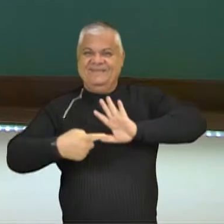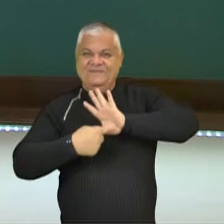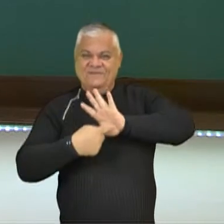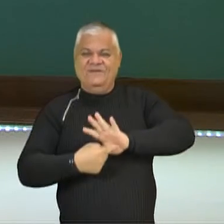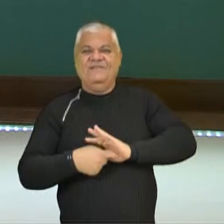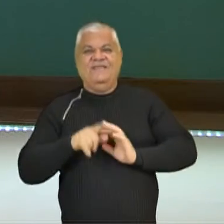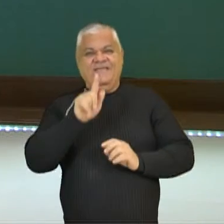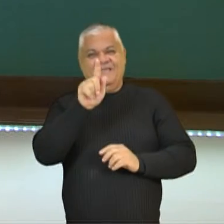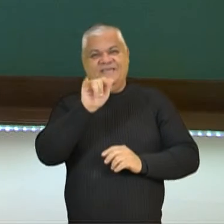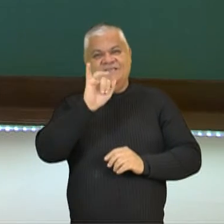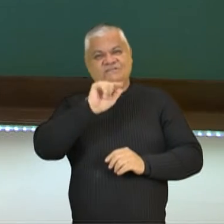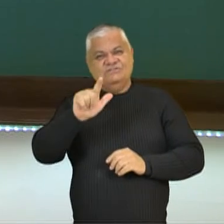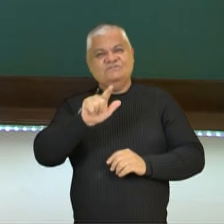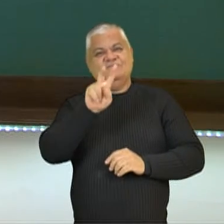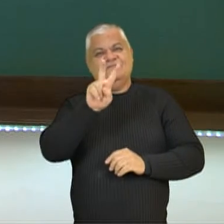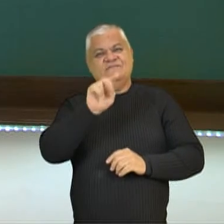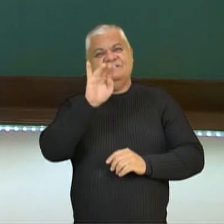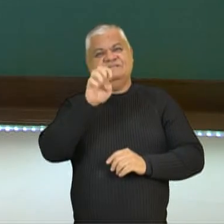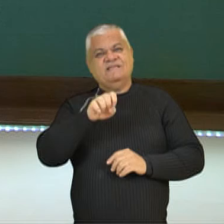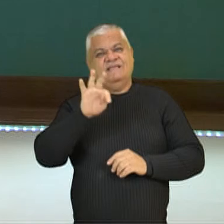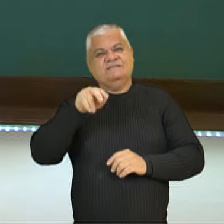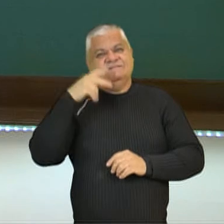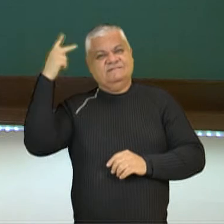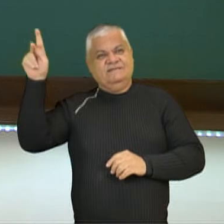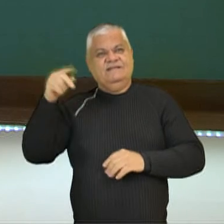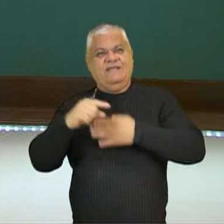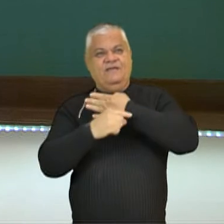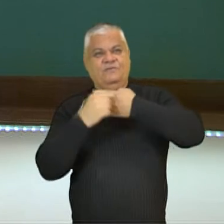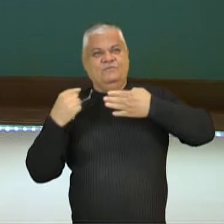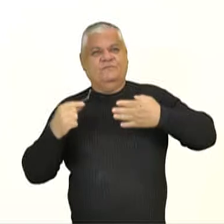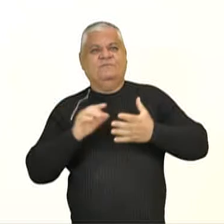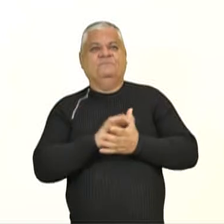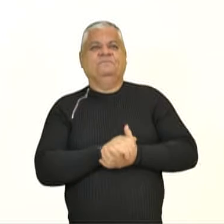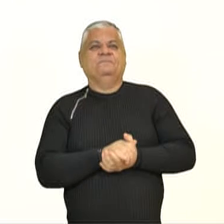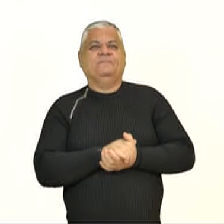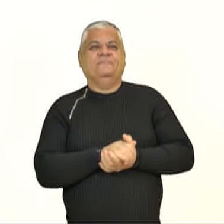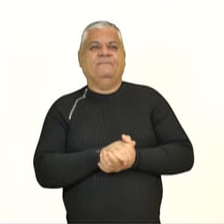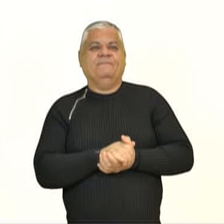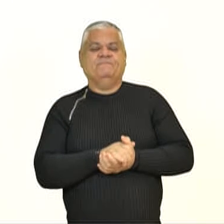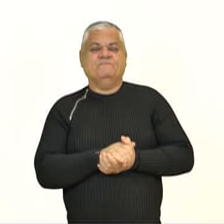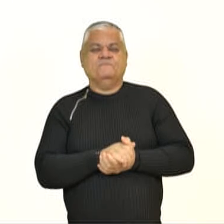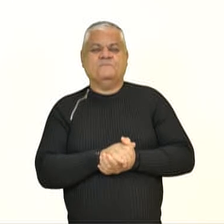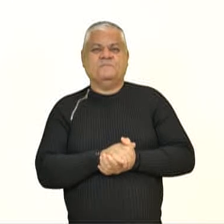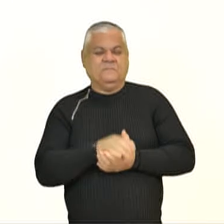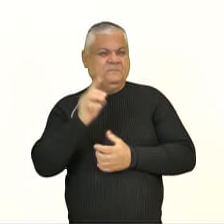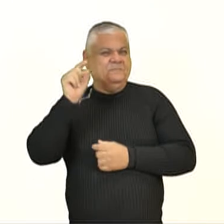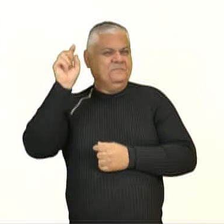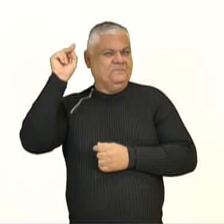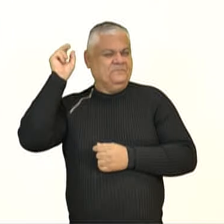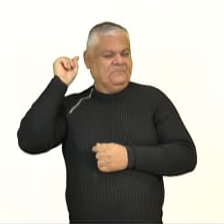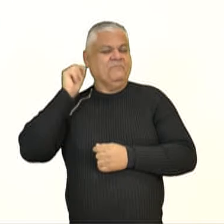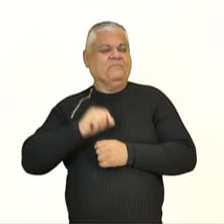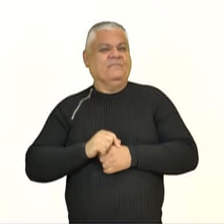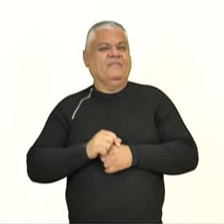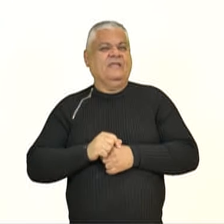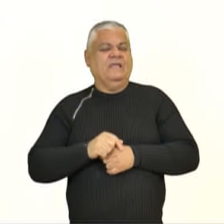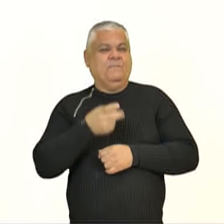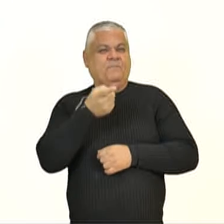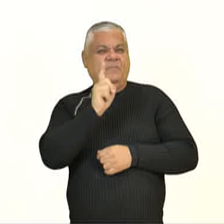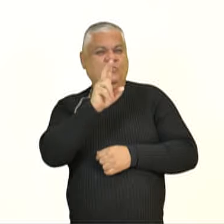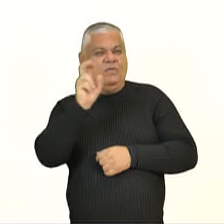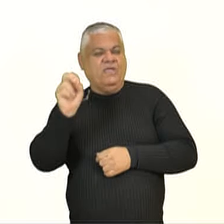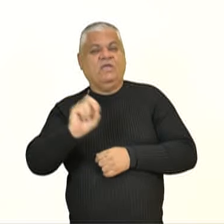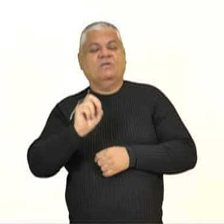Gil Vicente e aqui as características de suas obras. Nessa época conhecida como humanismo, né, em